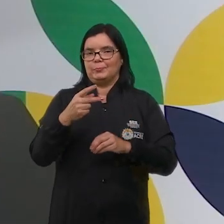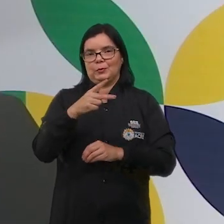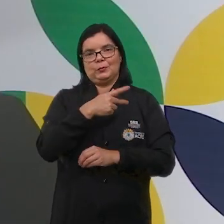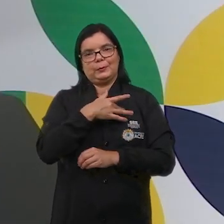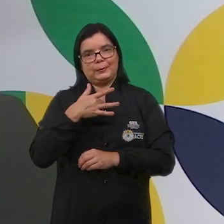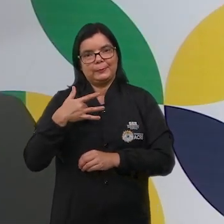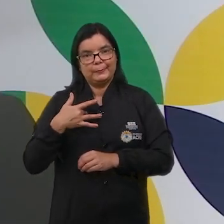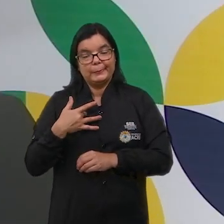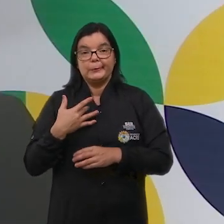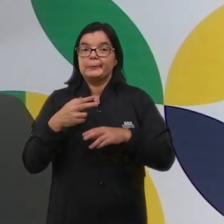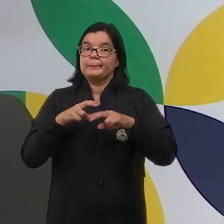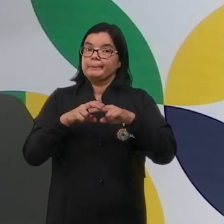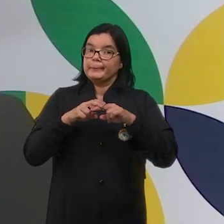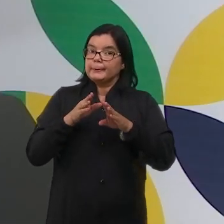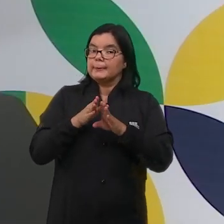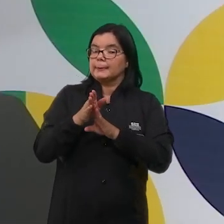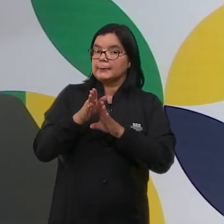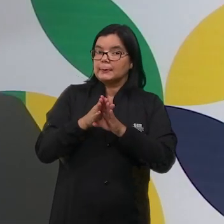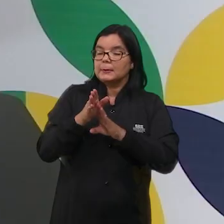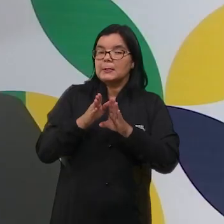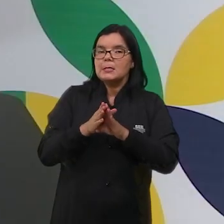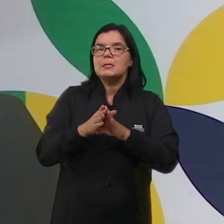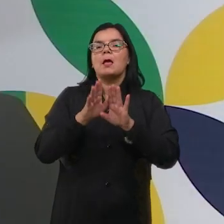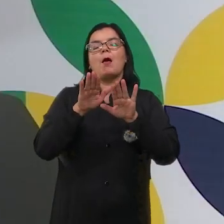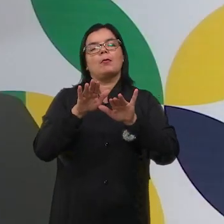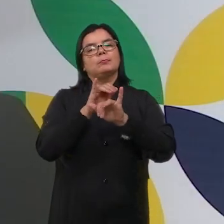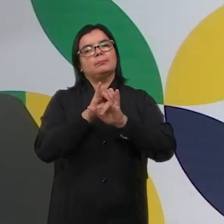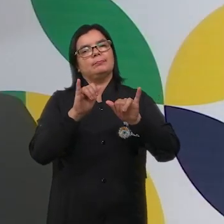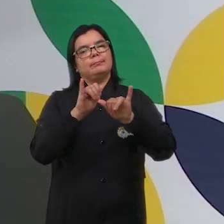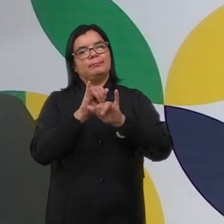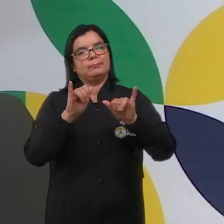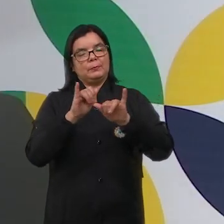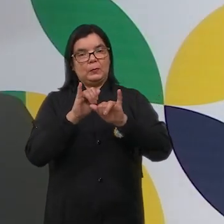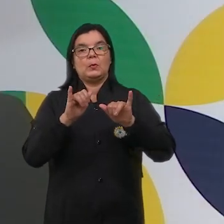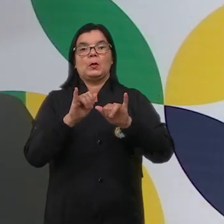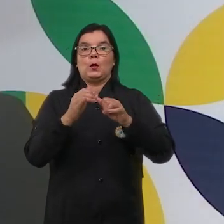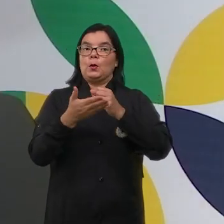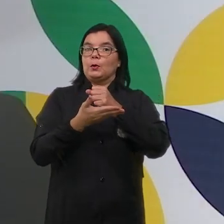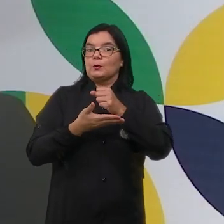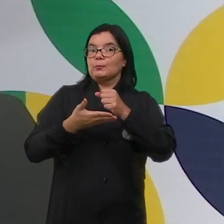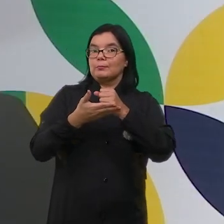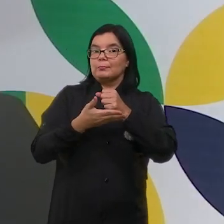tá bom? E aí por isso tem essa orientação, essa informação com base,